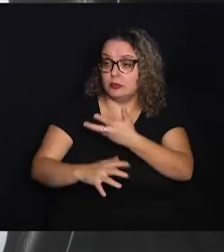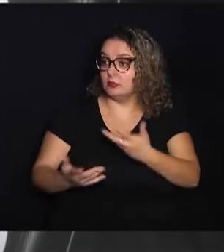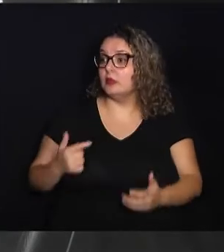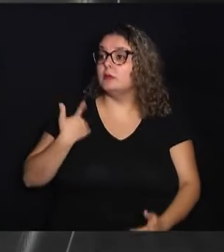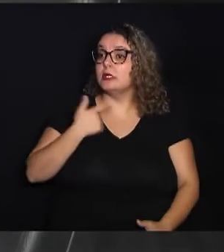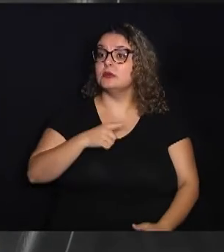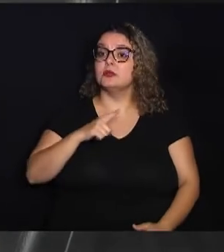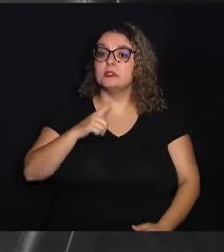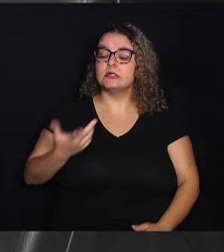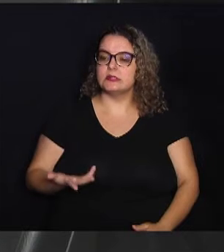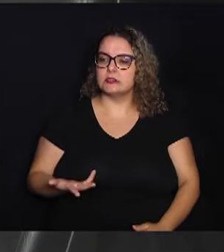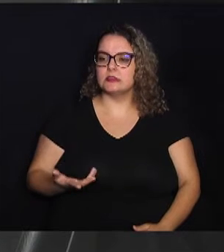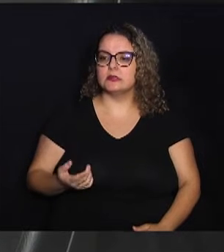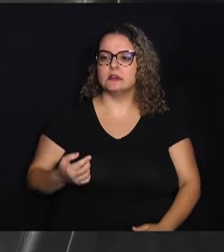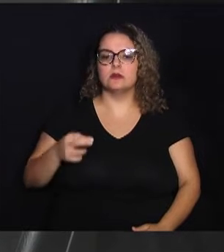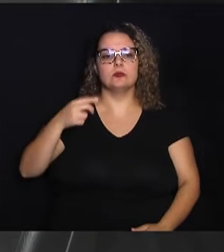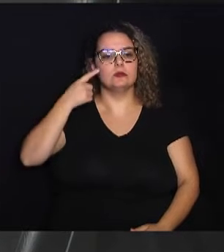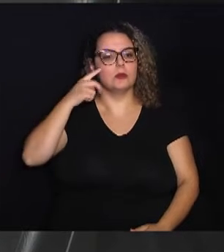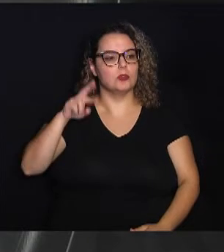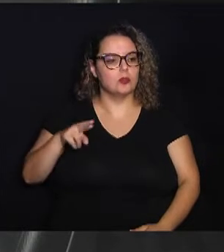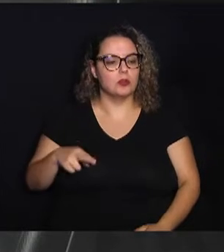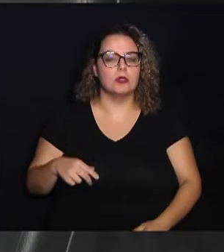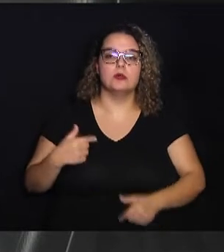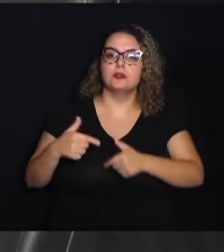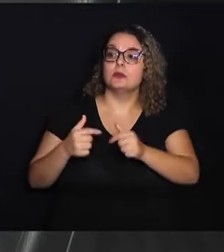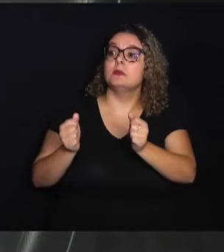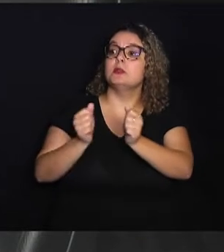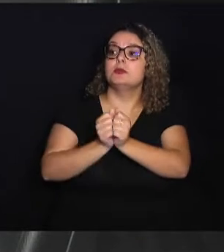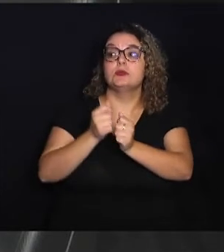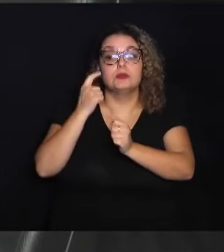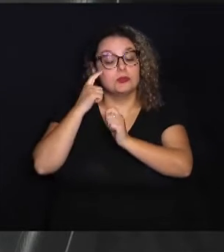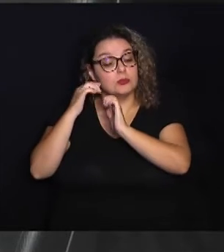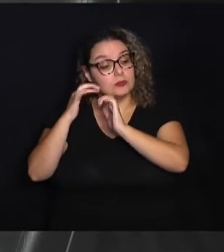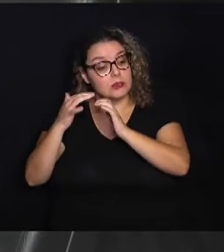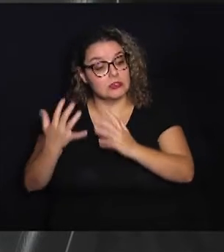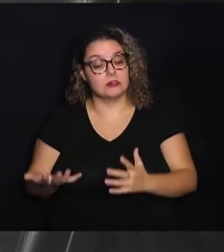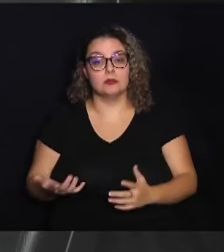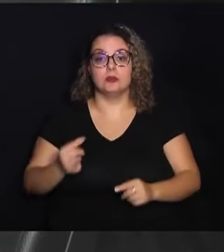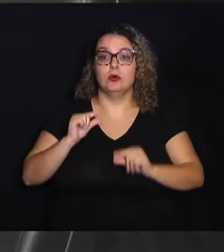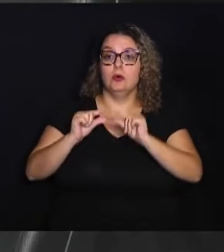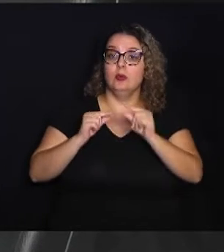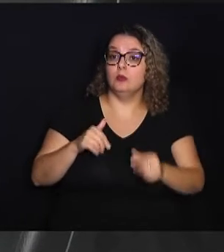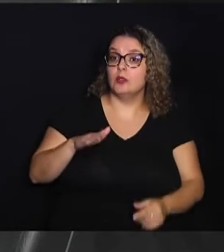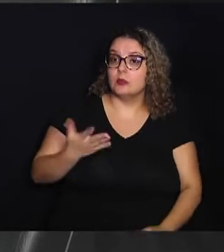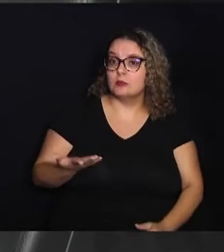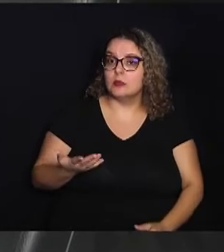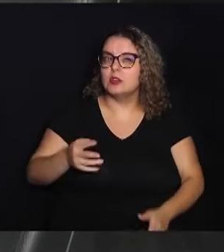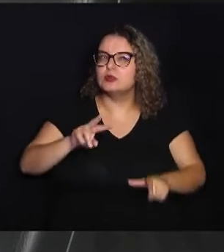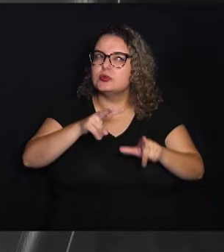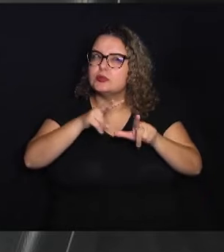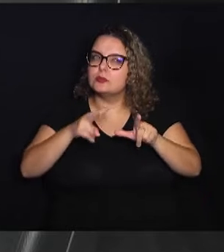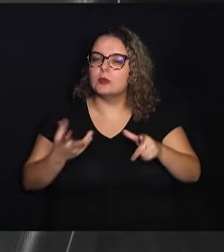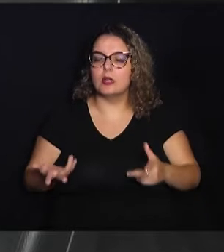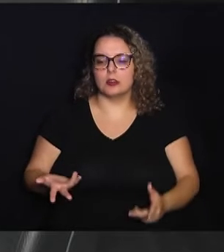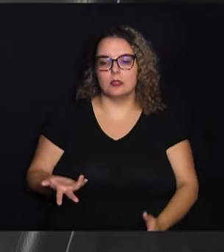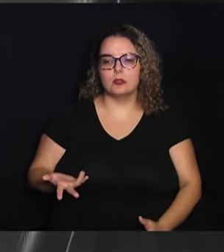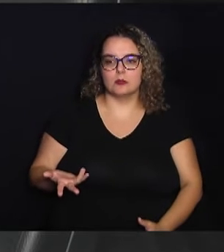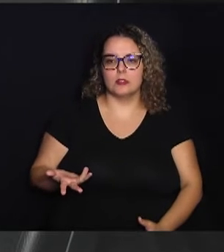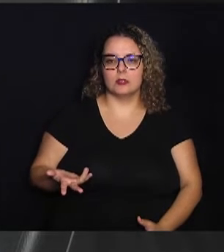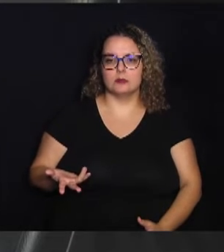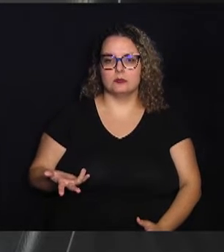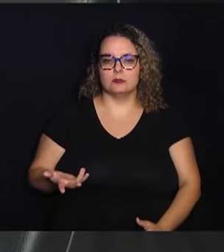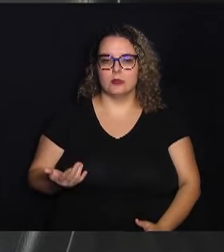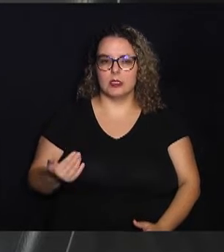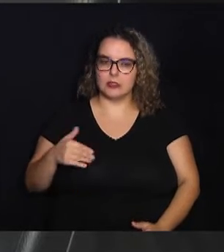tem que ter o nosso racional, trabalhando, pensando, né, tendo um pouquinho mais de parâmetros até